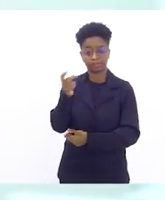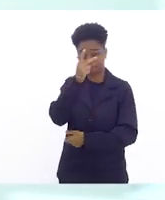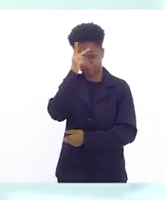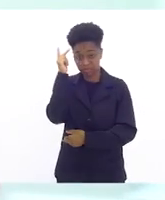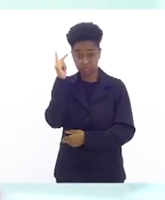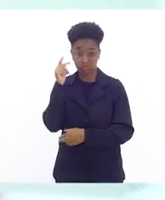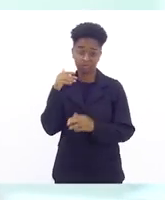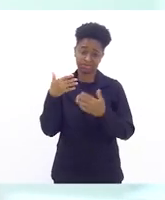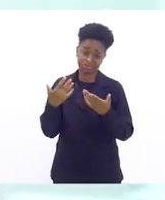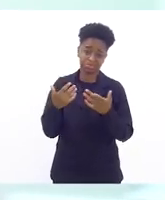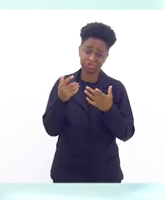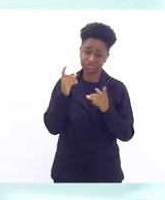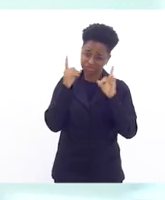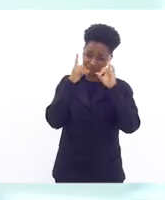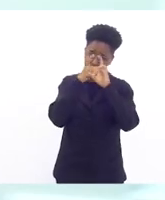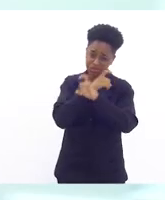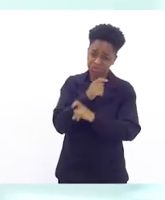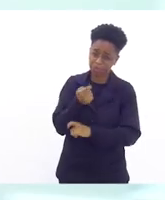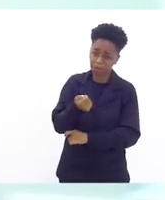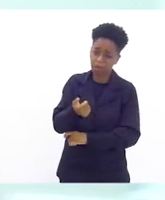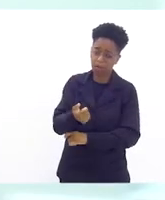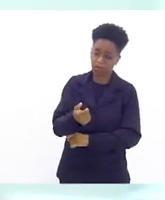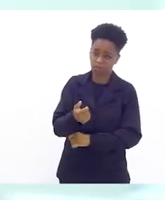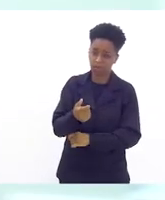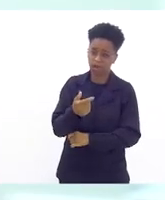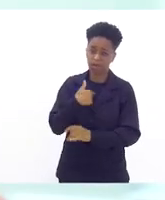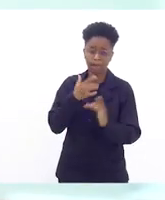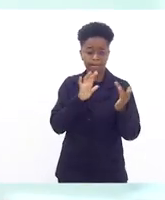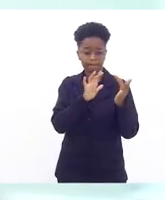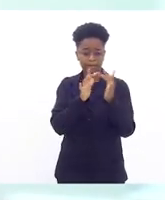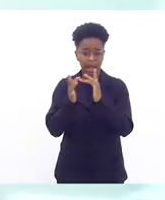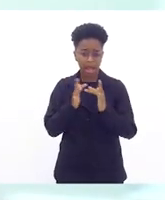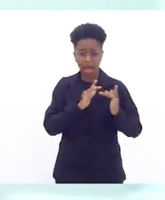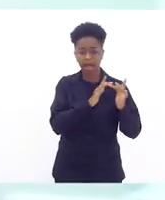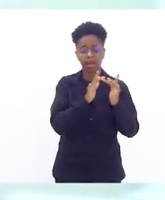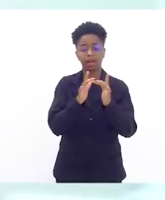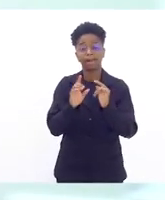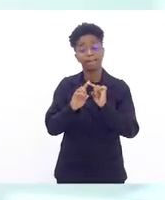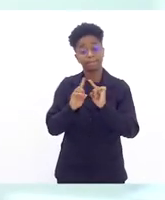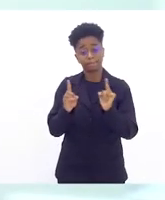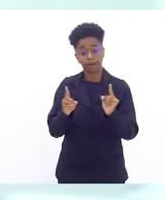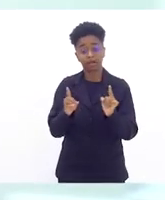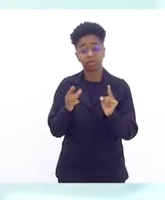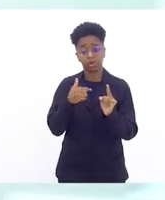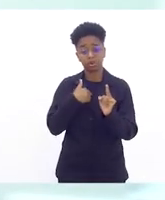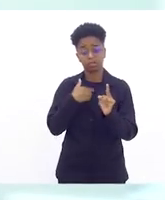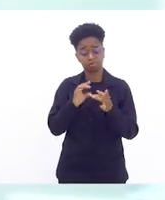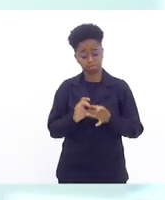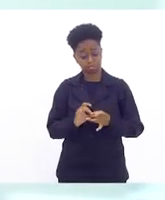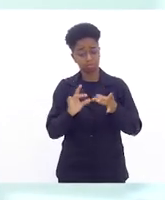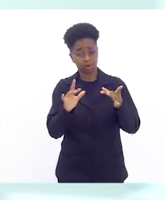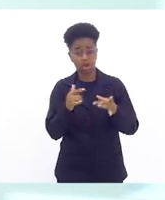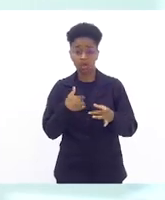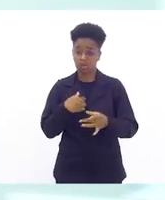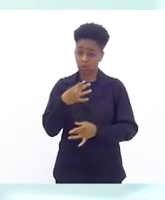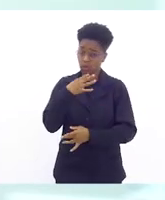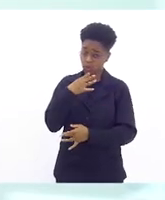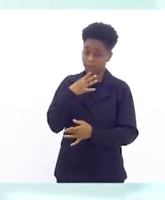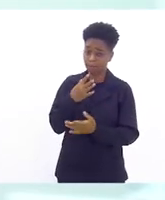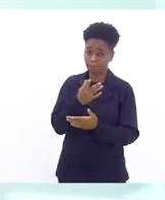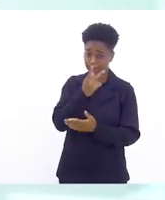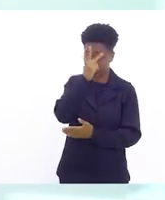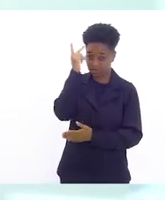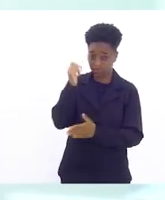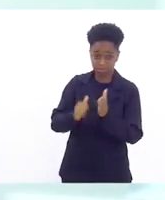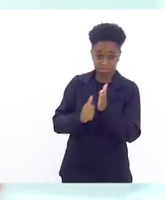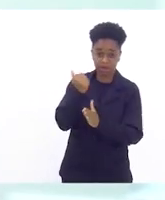um pouco difícil me articular mas eu tô completamente à disposição vou conhecer as pessoas aqui hoje